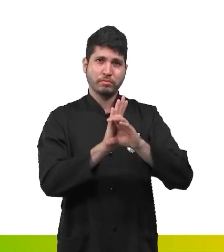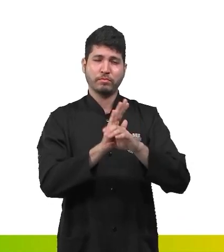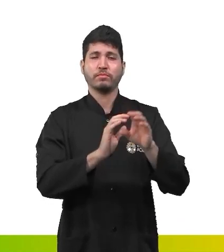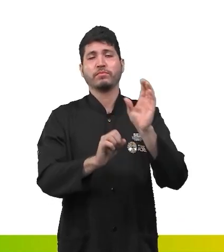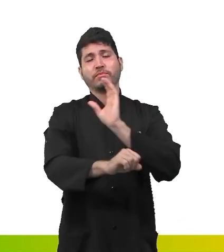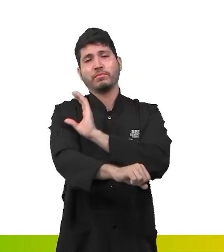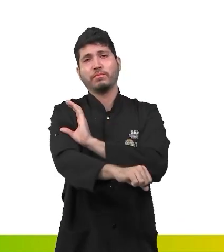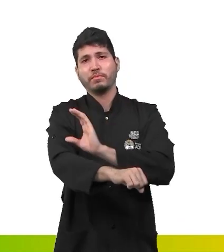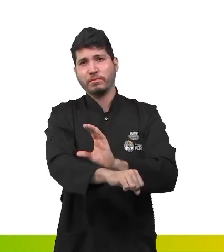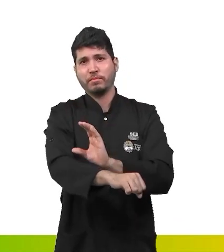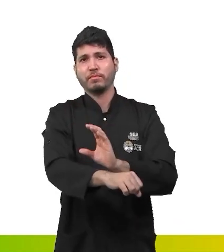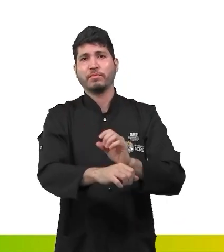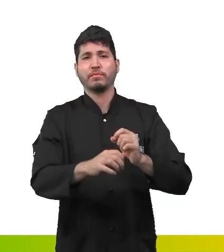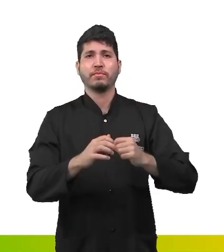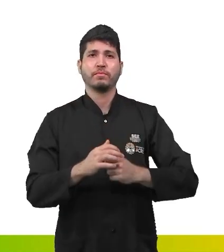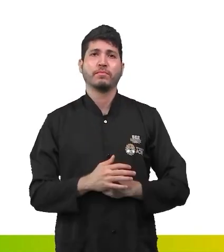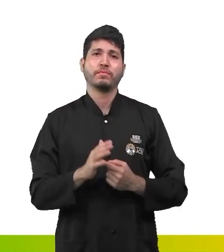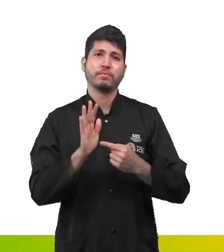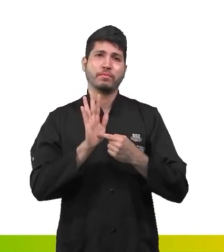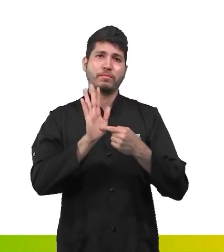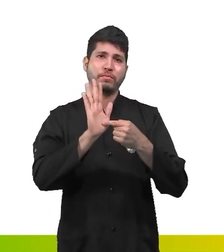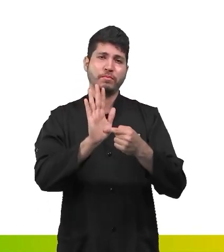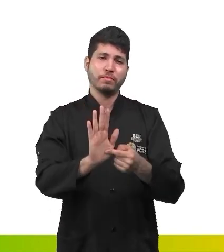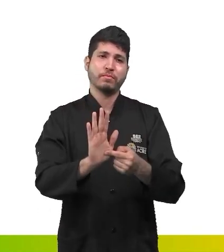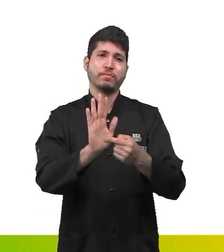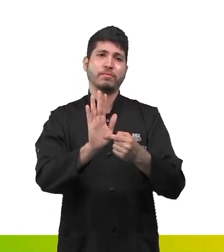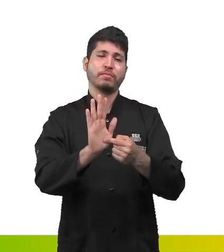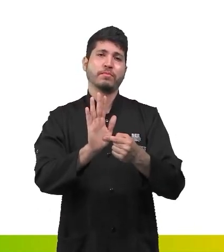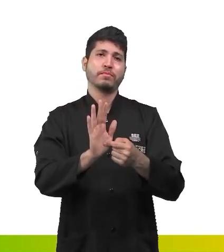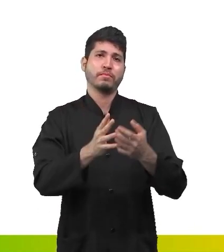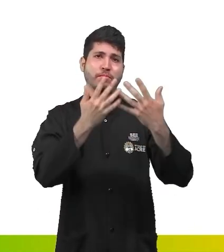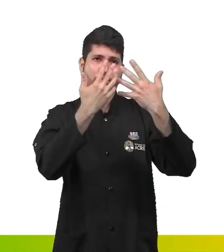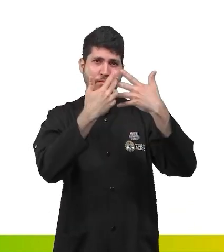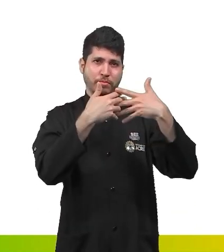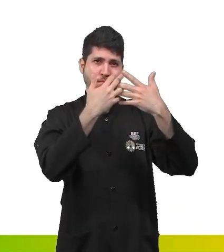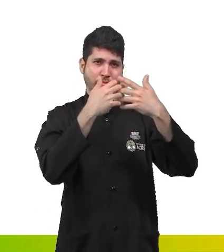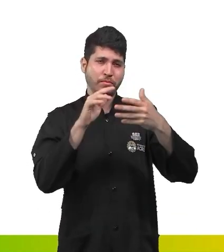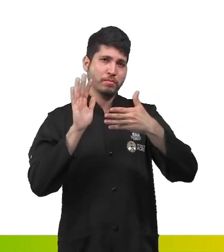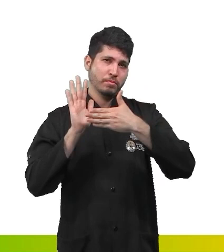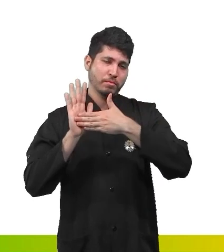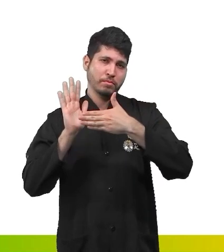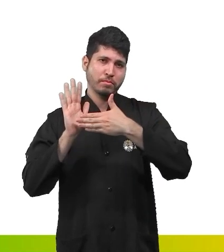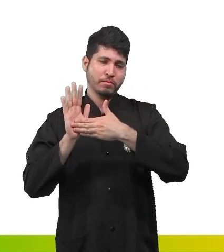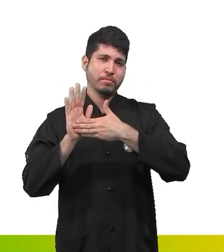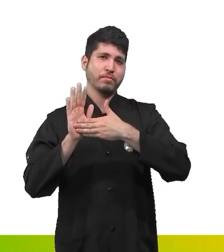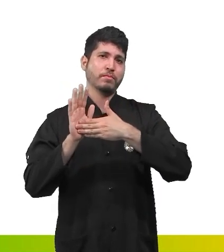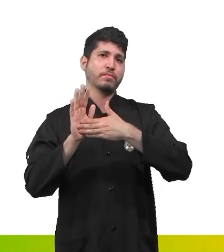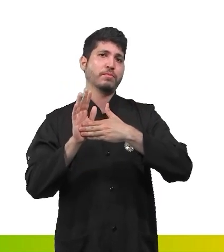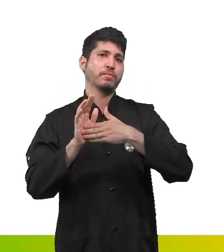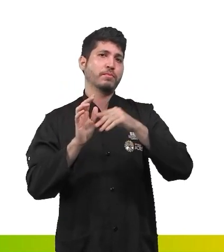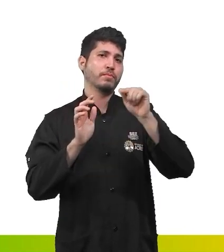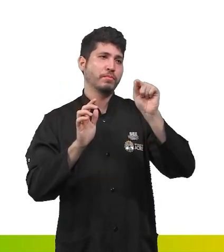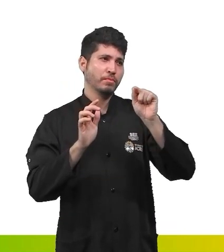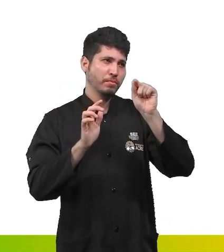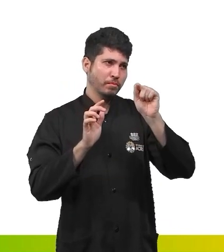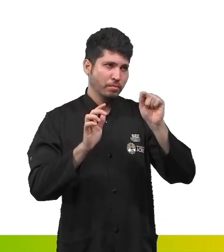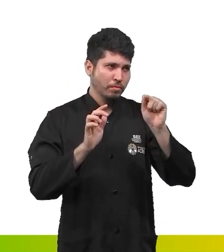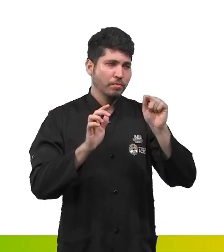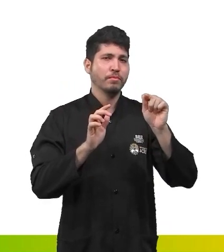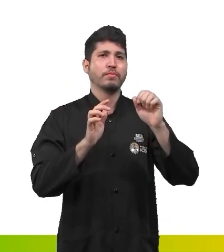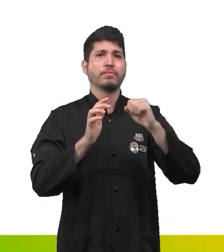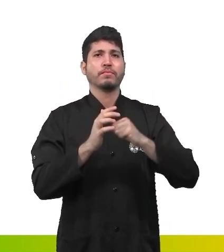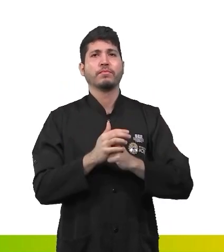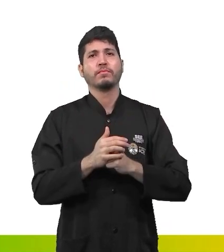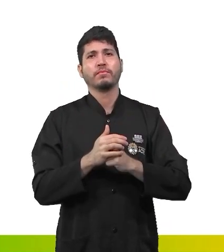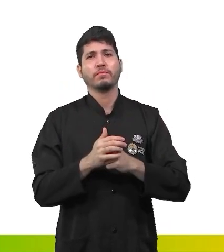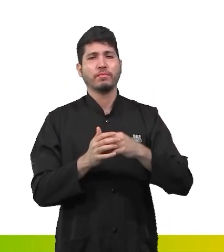cultura, apresentado no material e na reflexão proposta, assinale a alternativa que melhor representa uma